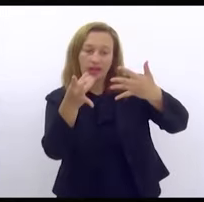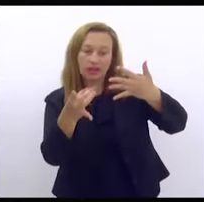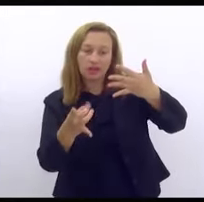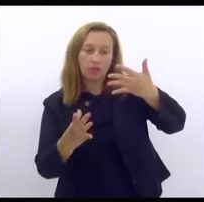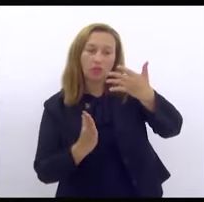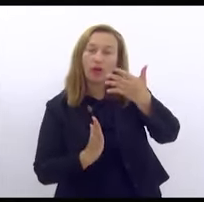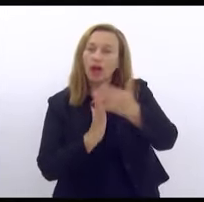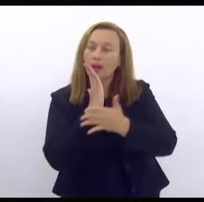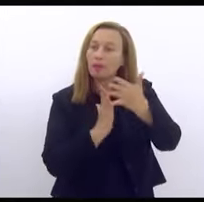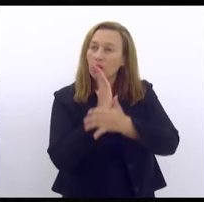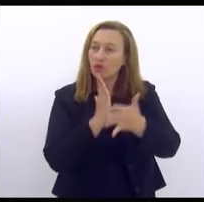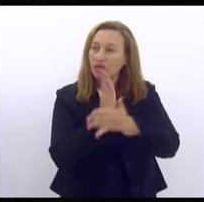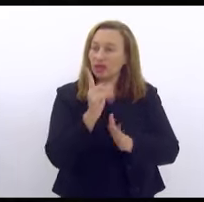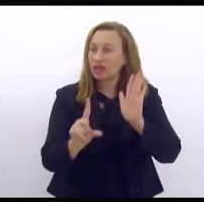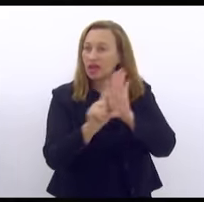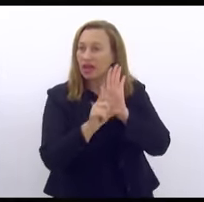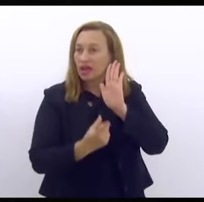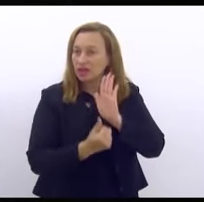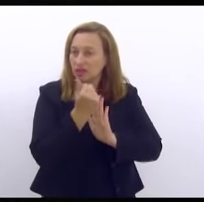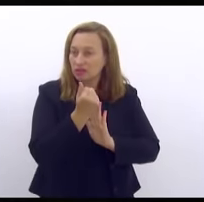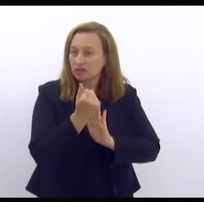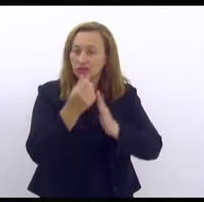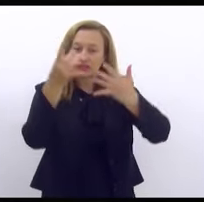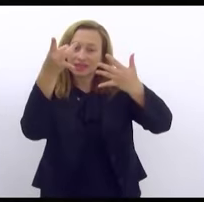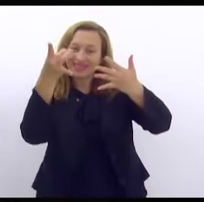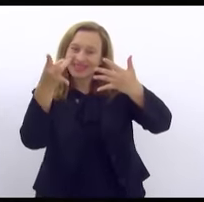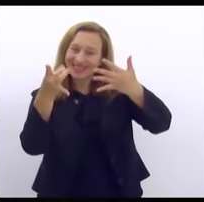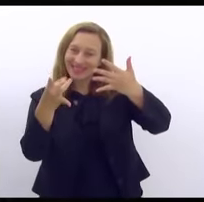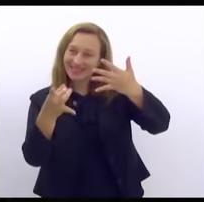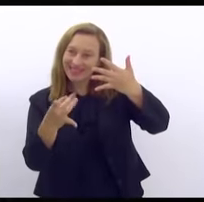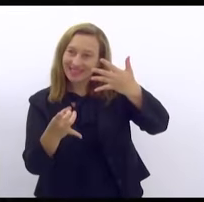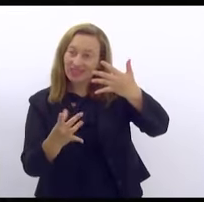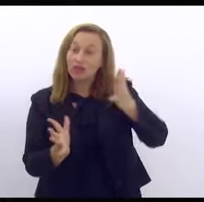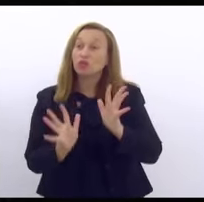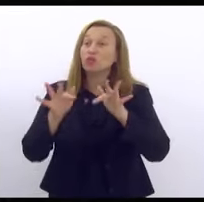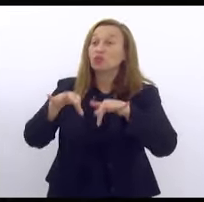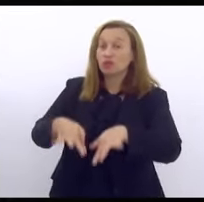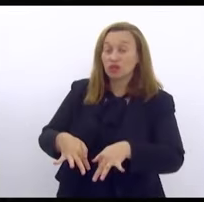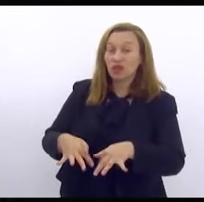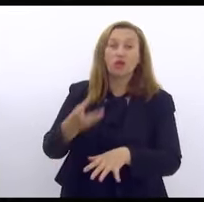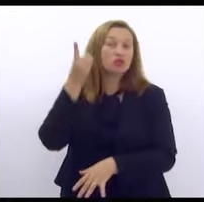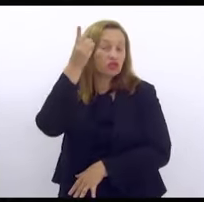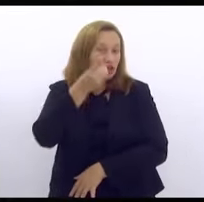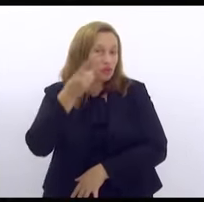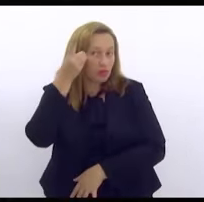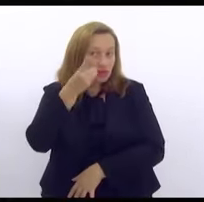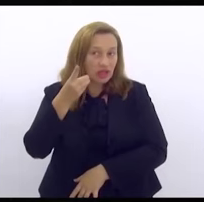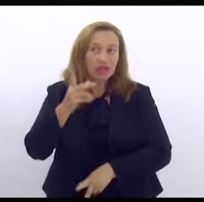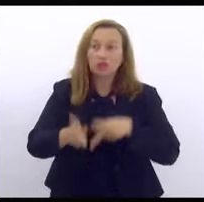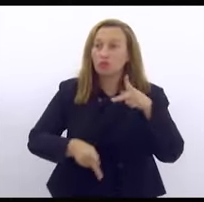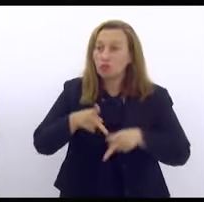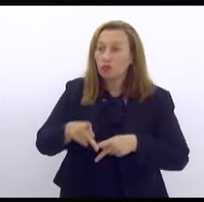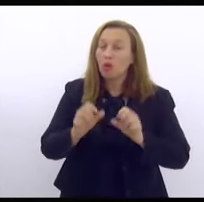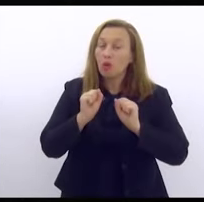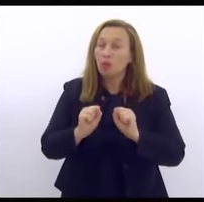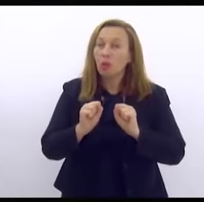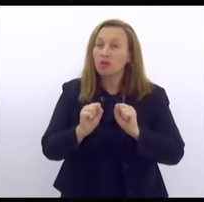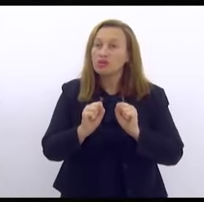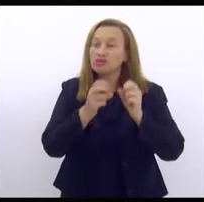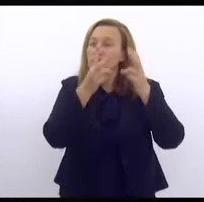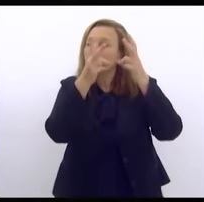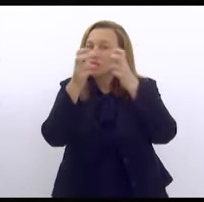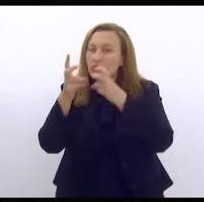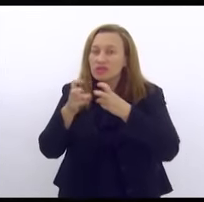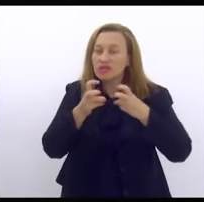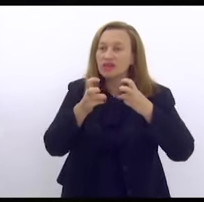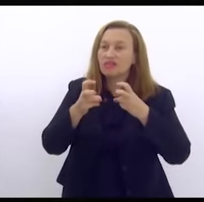na LDO com o devido nível de detalhamento para que, no final, os deputados e a população possam fiscalizar o